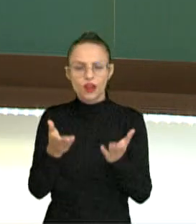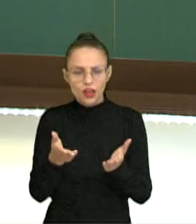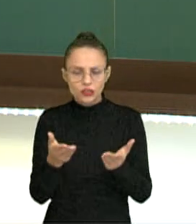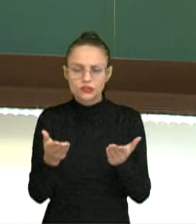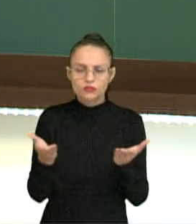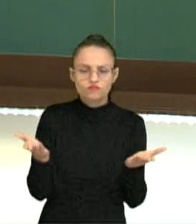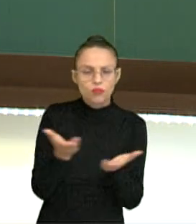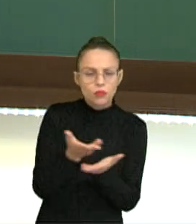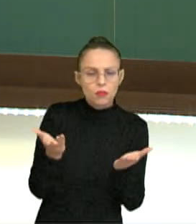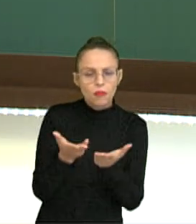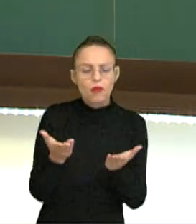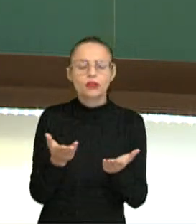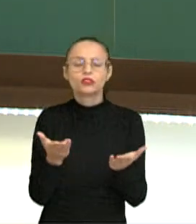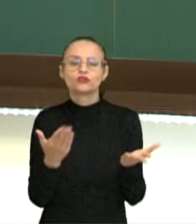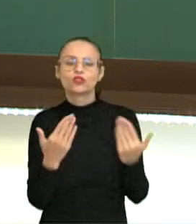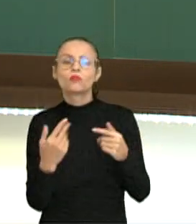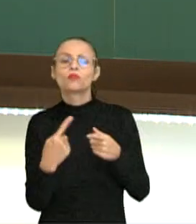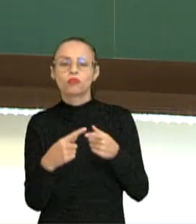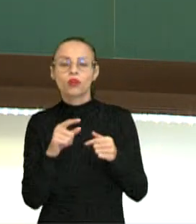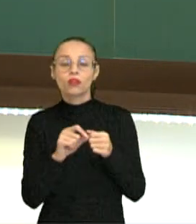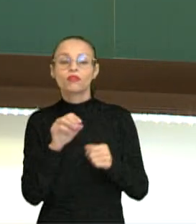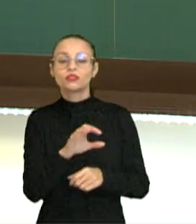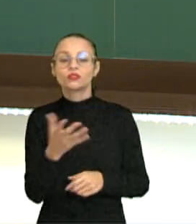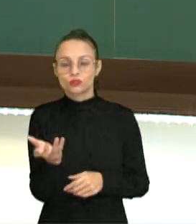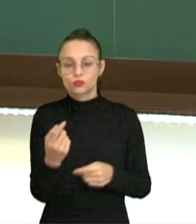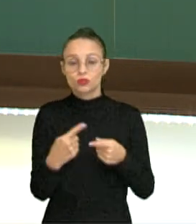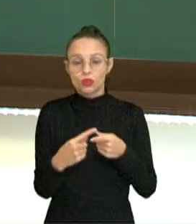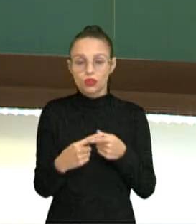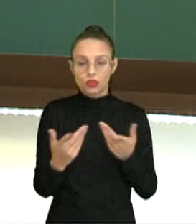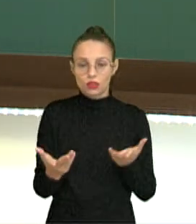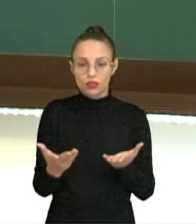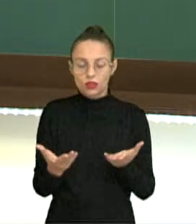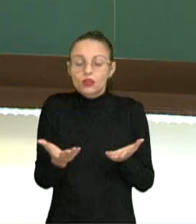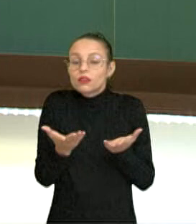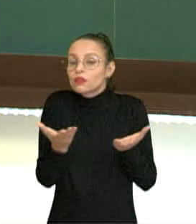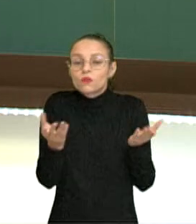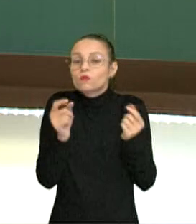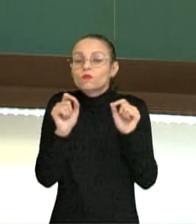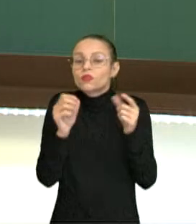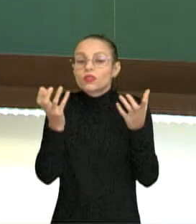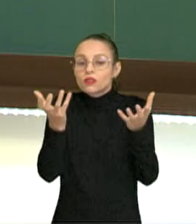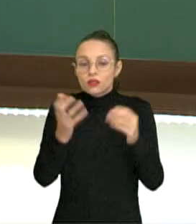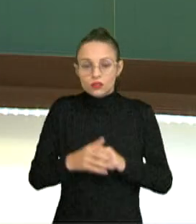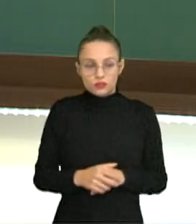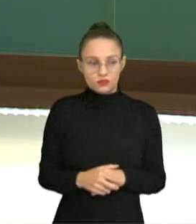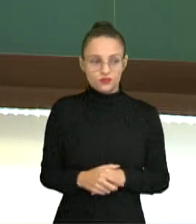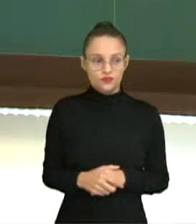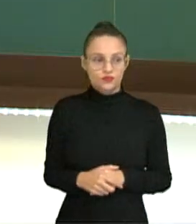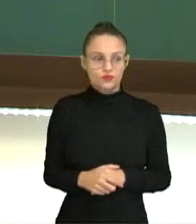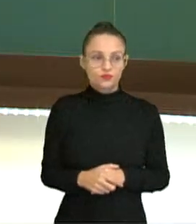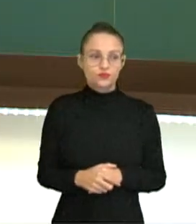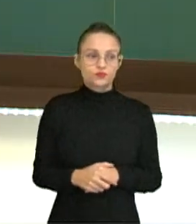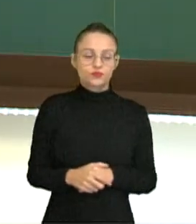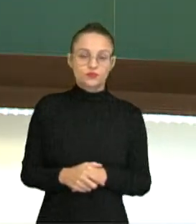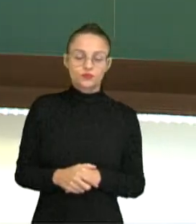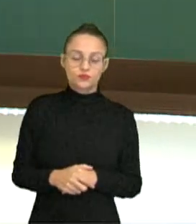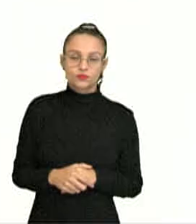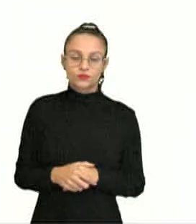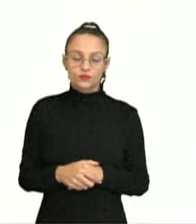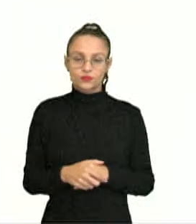diálogo? Por que ele fez essa intervenção? O que ele queria com isso? Vamos ver?